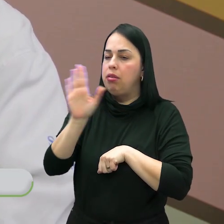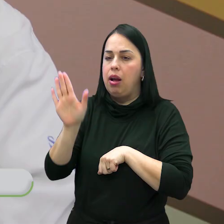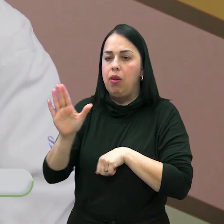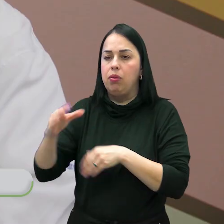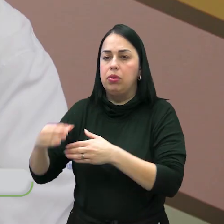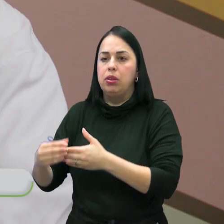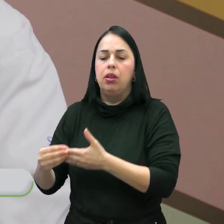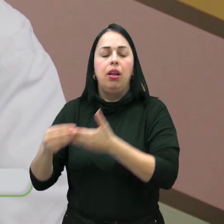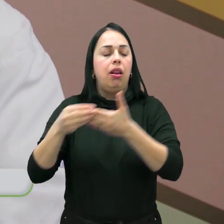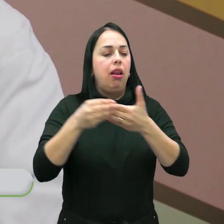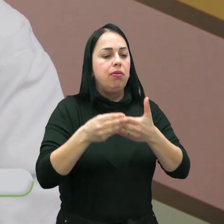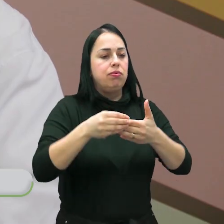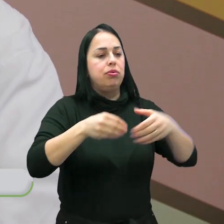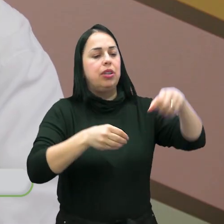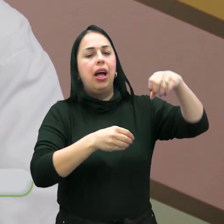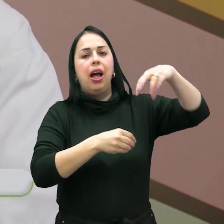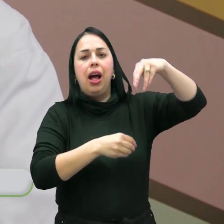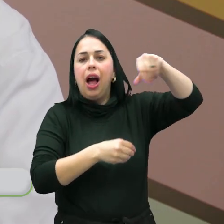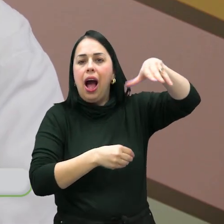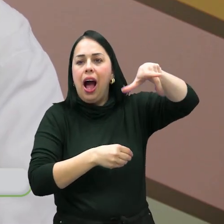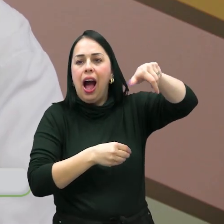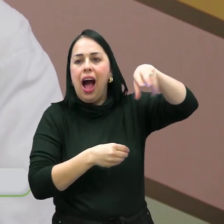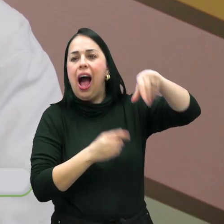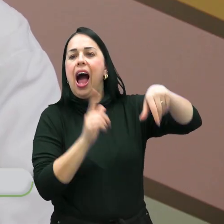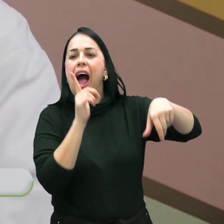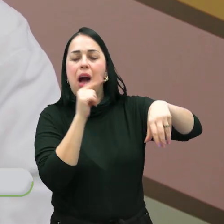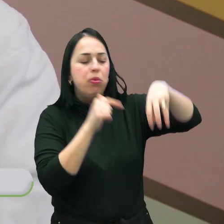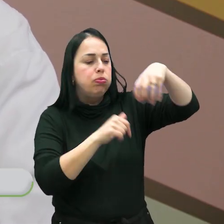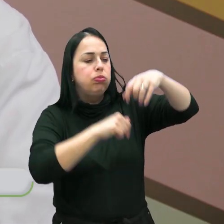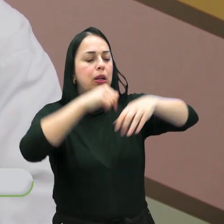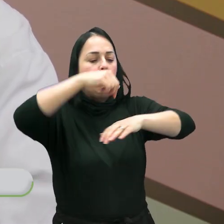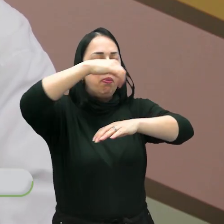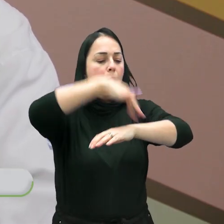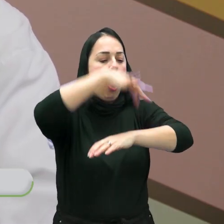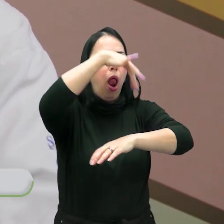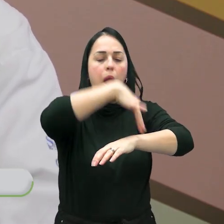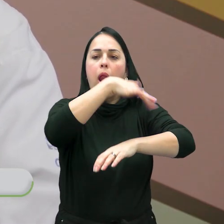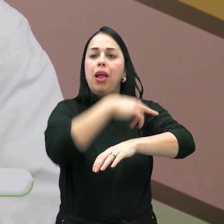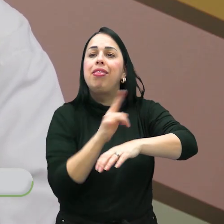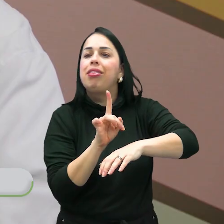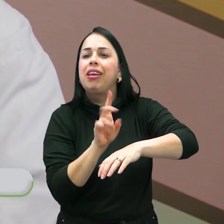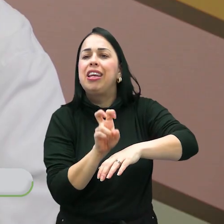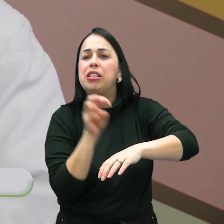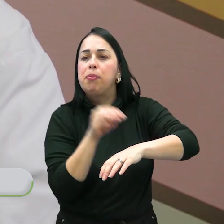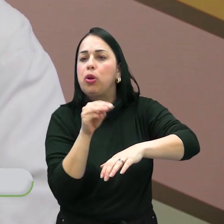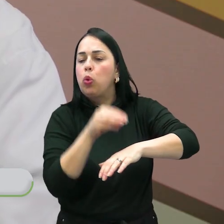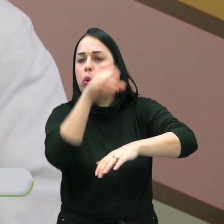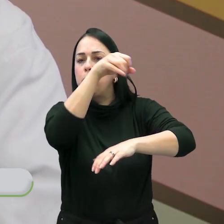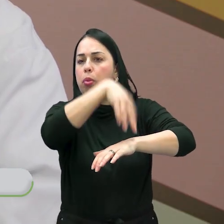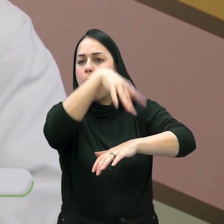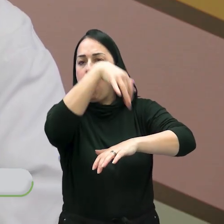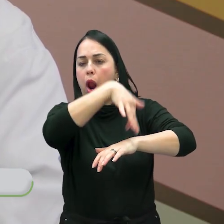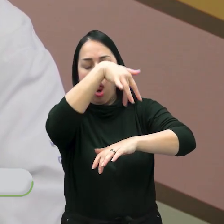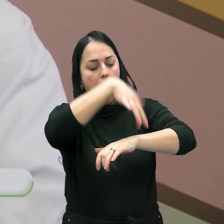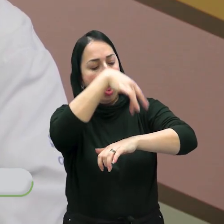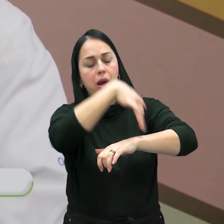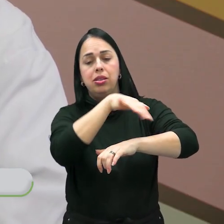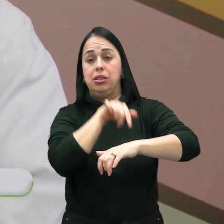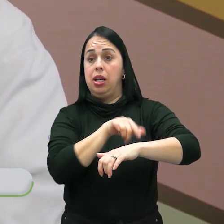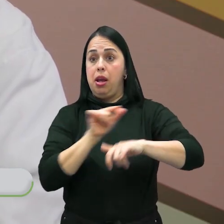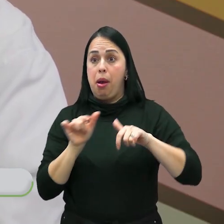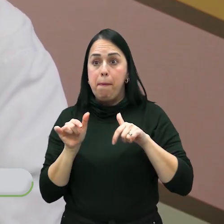pode abrir a torneira e colocar a mão debaixo ali, pode ficar até uns 15 minutos esfriando a queimadura.